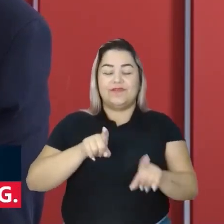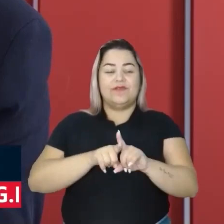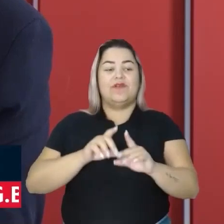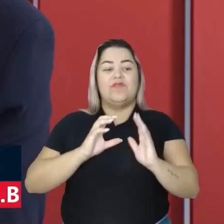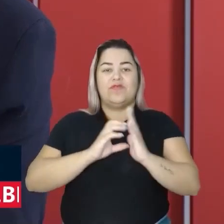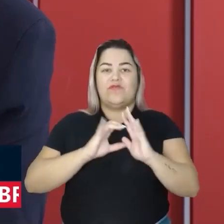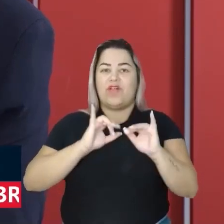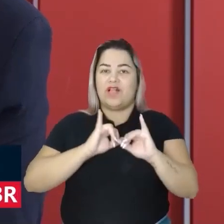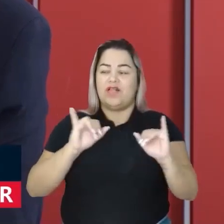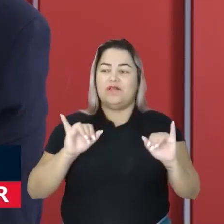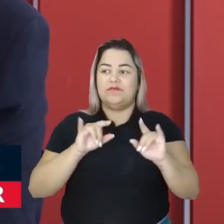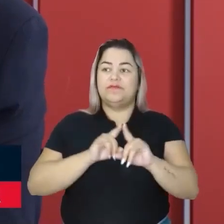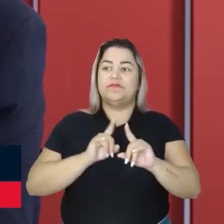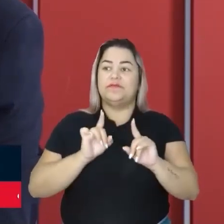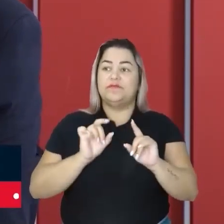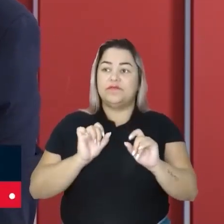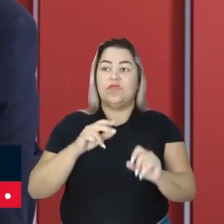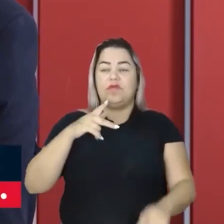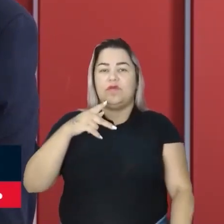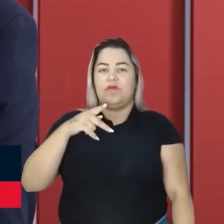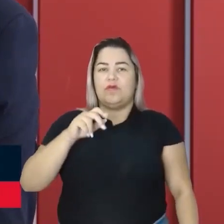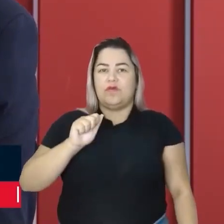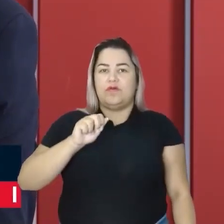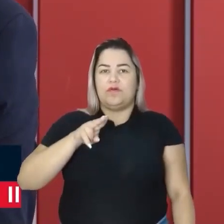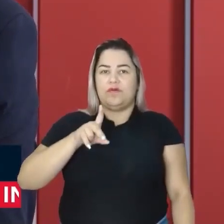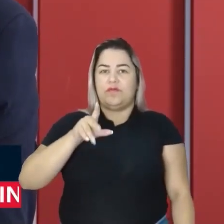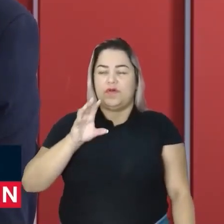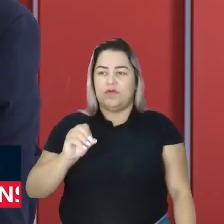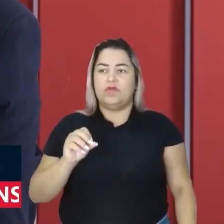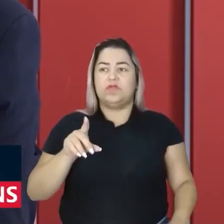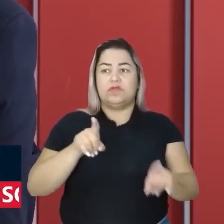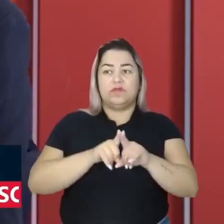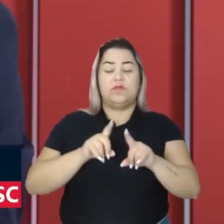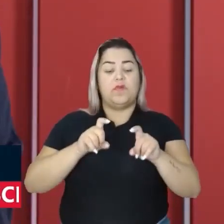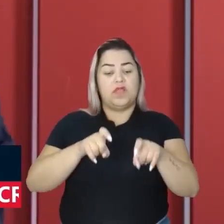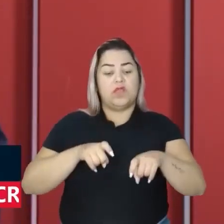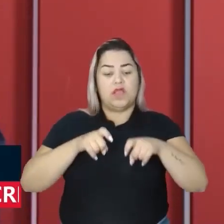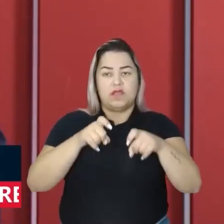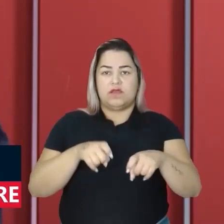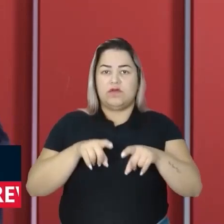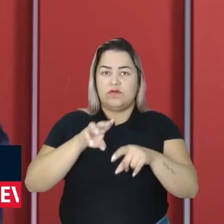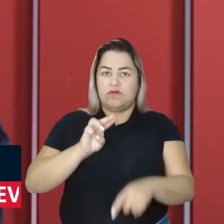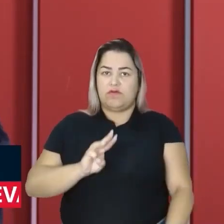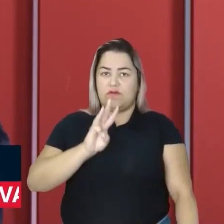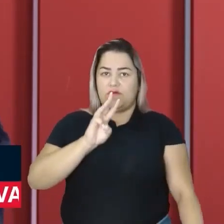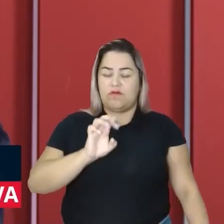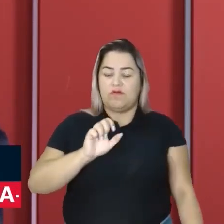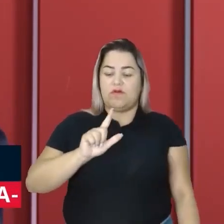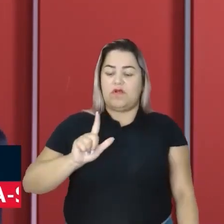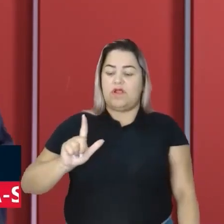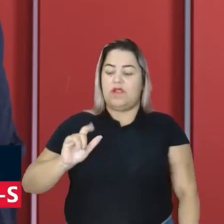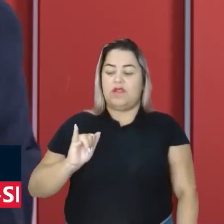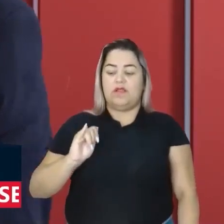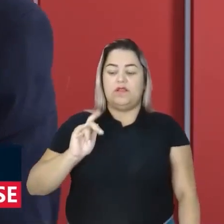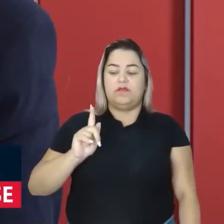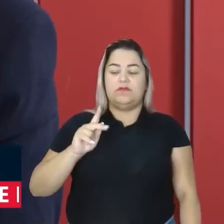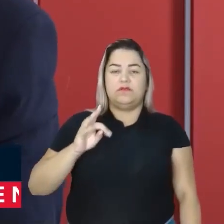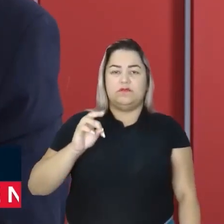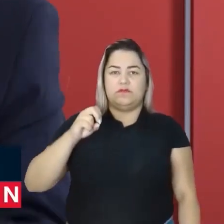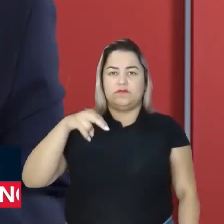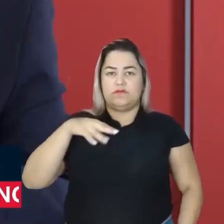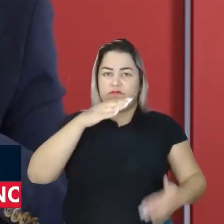querida Nízia. O Paulo Teixeira, do Desenvolvimento Agrário, e o Wellington Dias, do Desenvolvimento